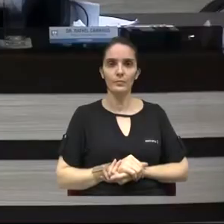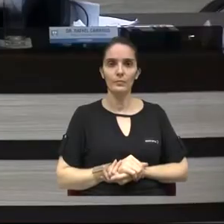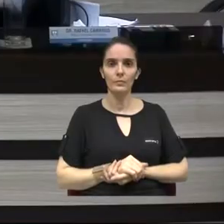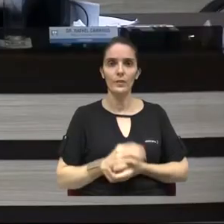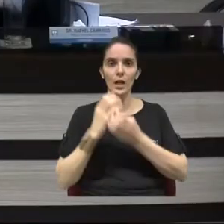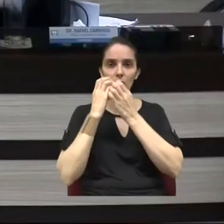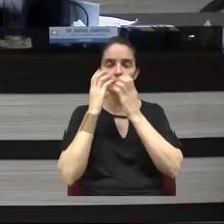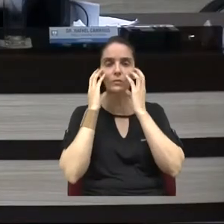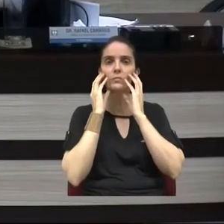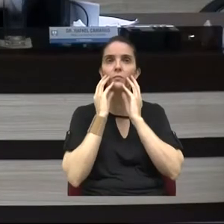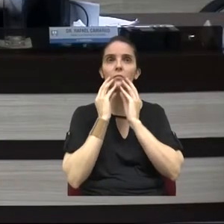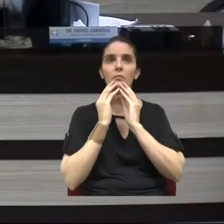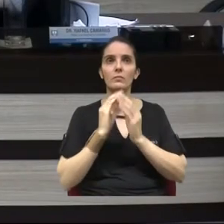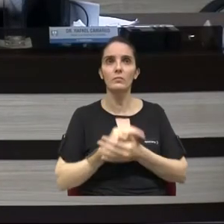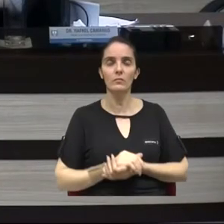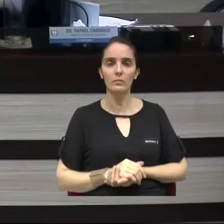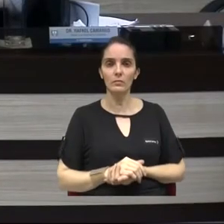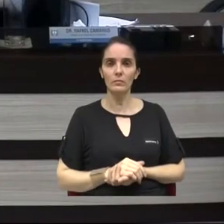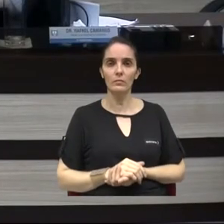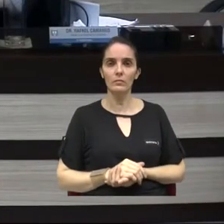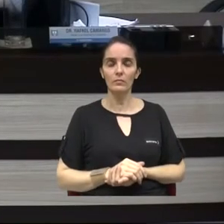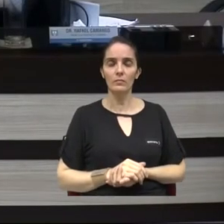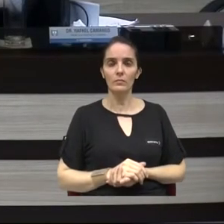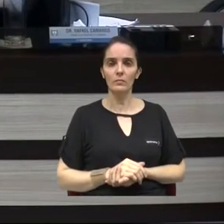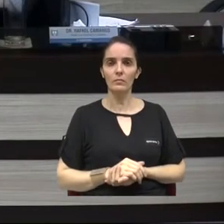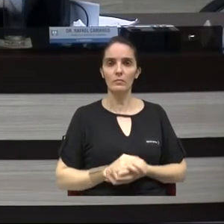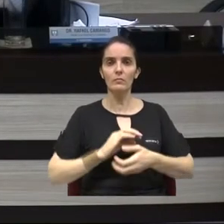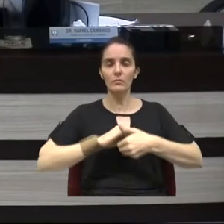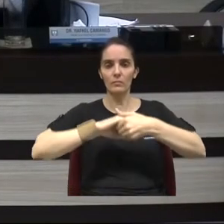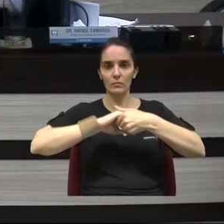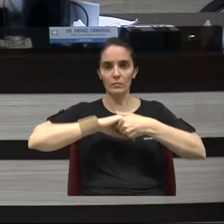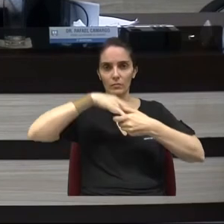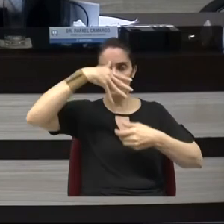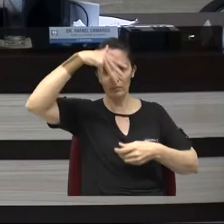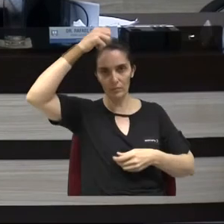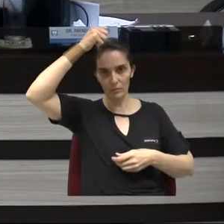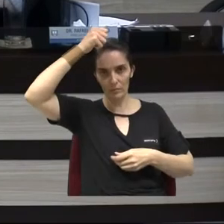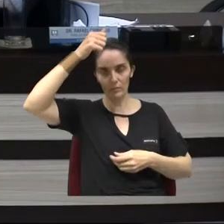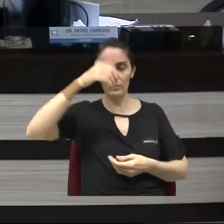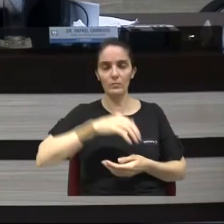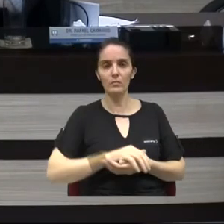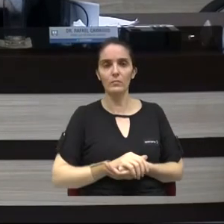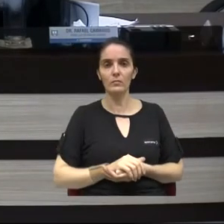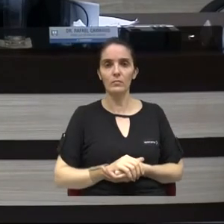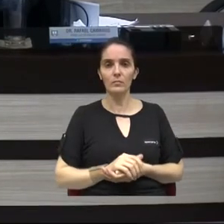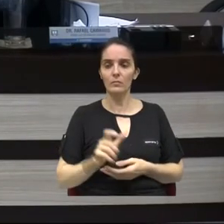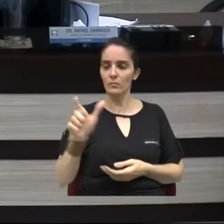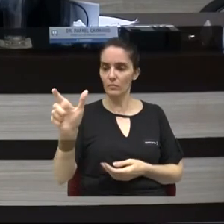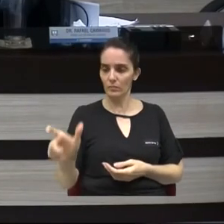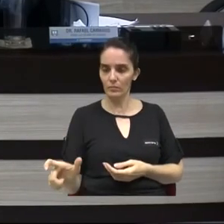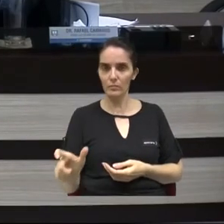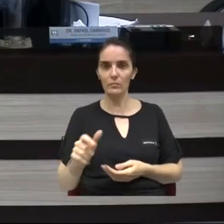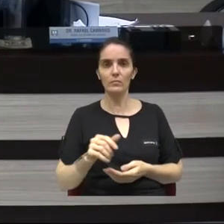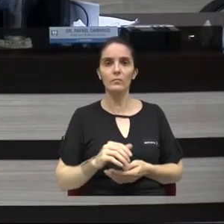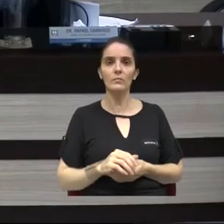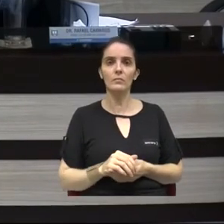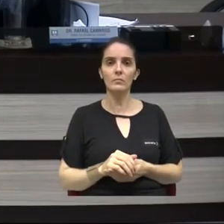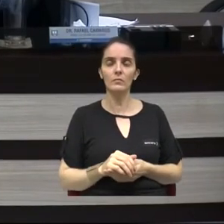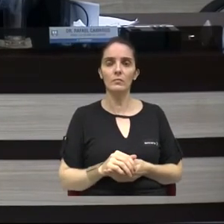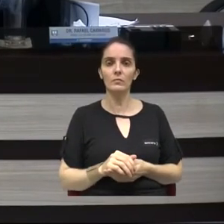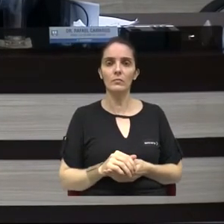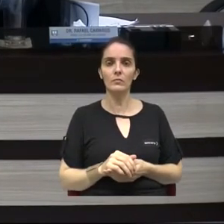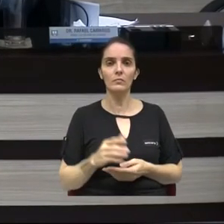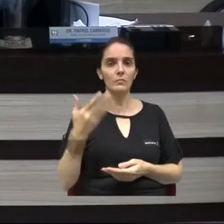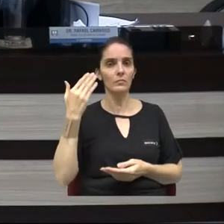Lanche. Me levanto para parabenizar Toninho. Georgette, nós fizemos, na época da